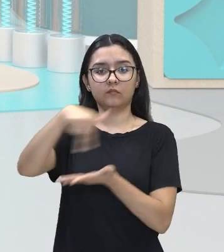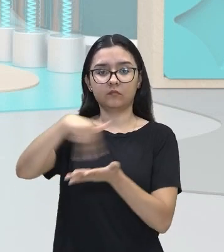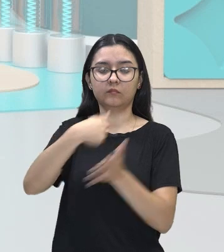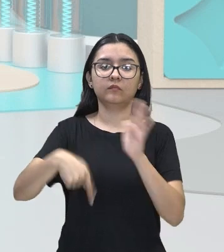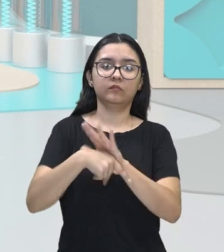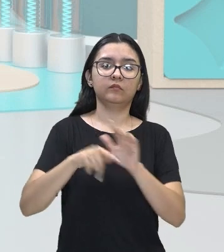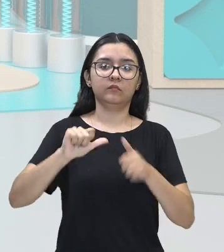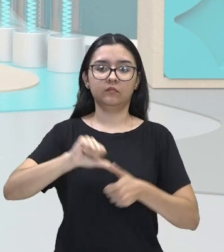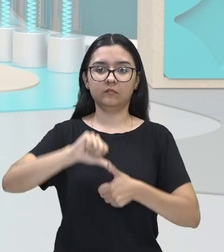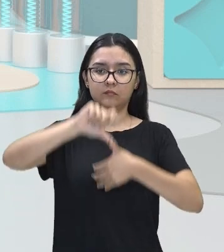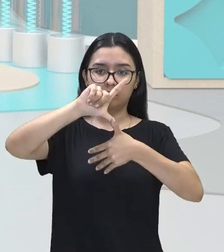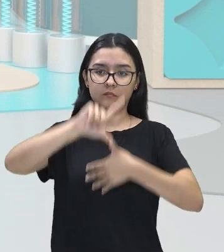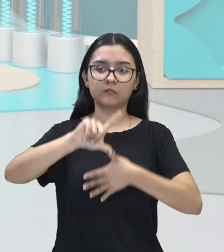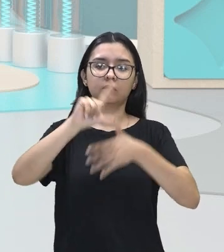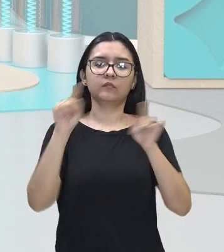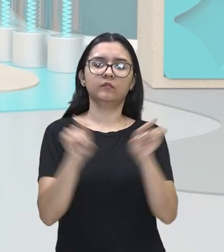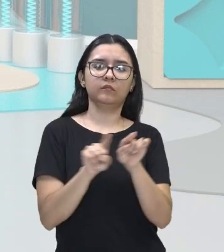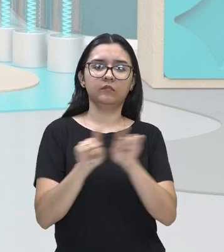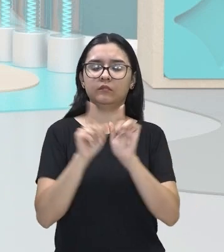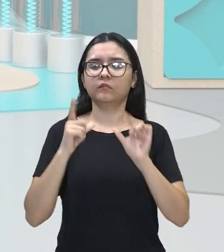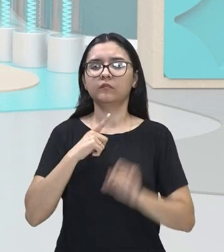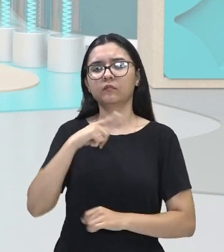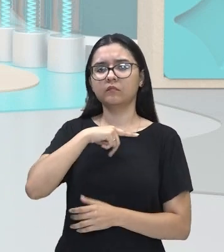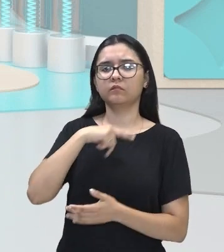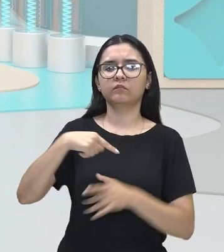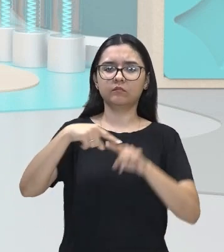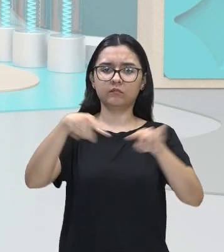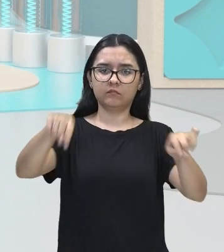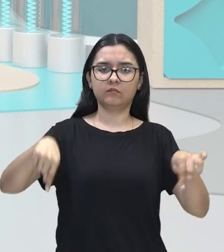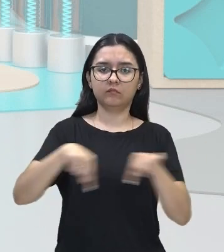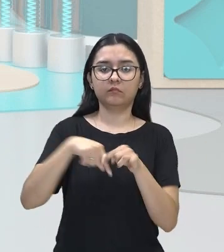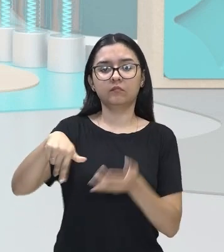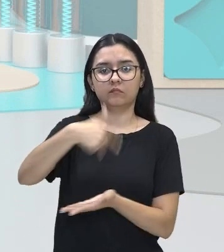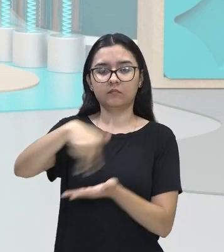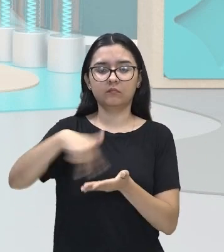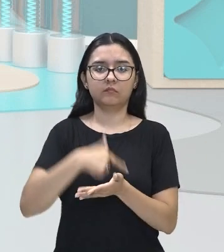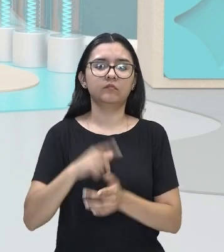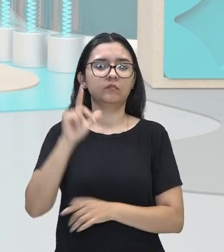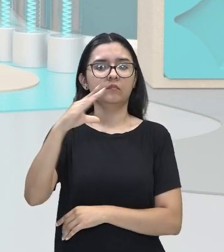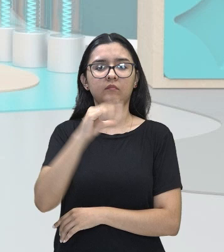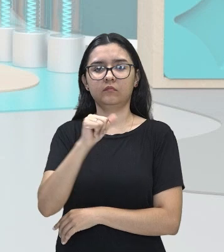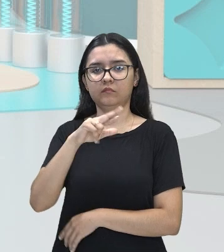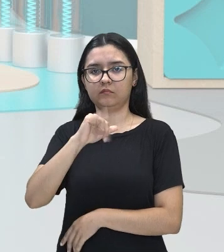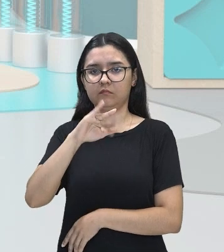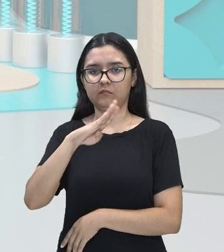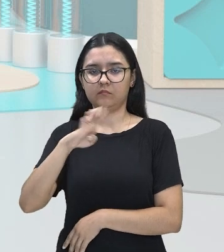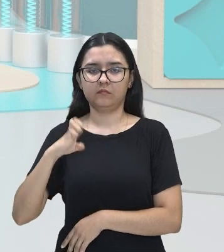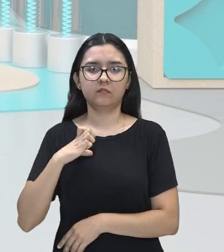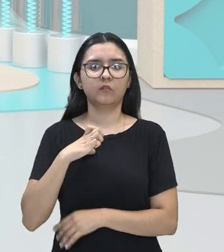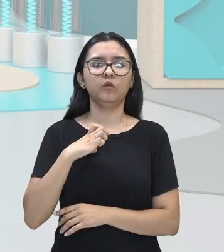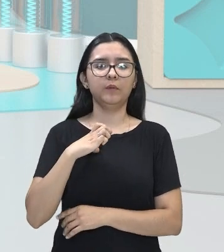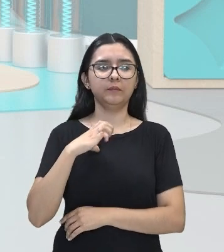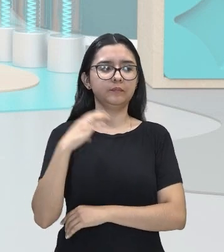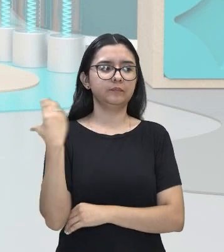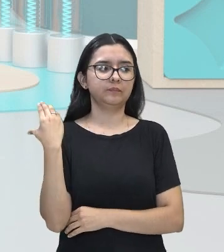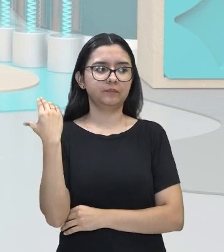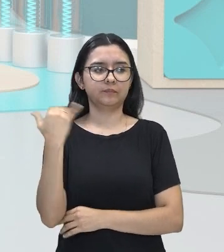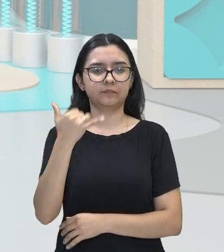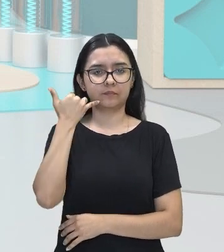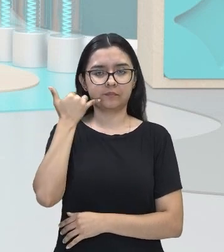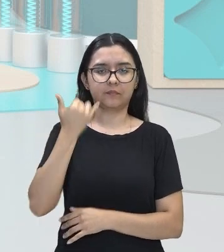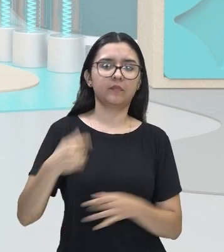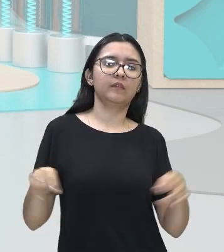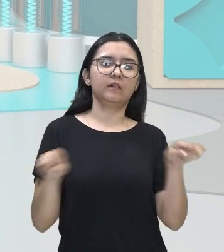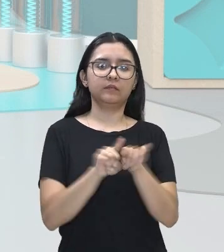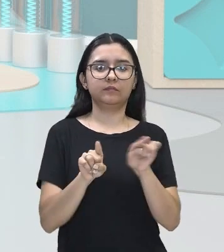latino e de salão que se originou no Caribe, especialmente ali em Cuba e Porto Rico, antes de se popularizar